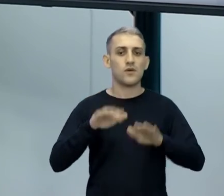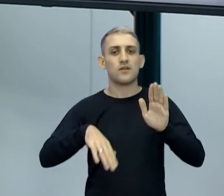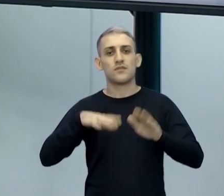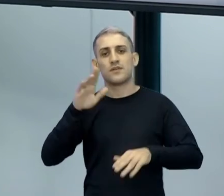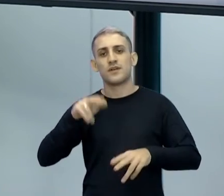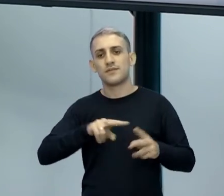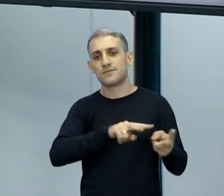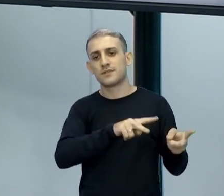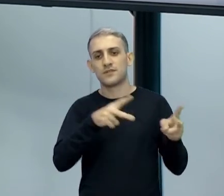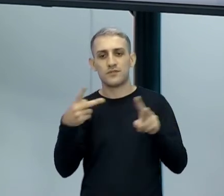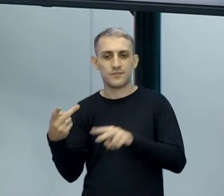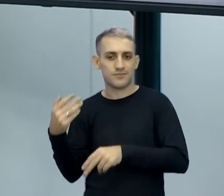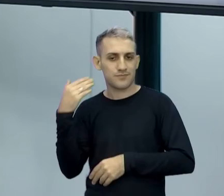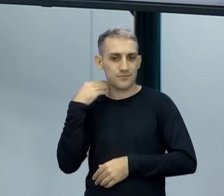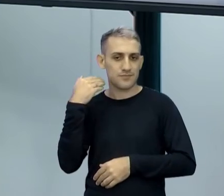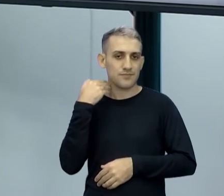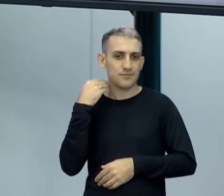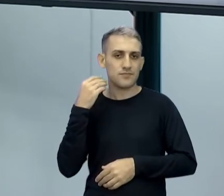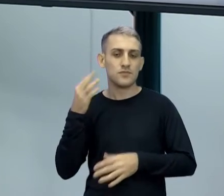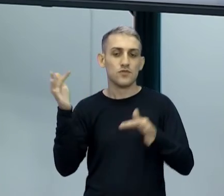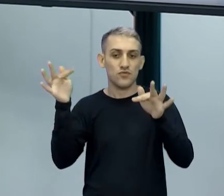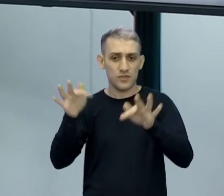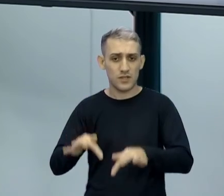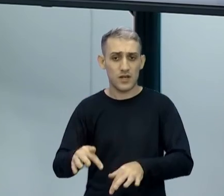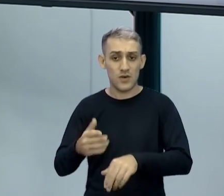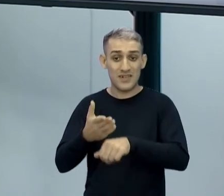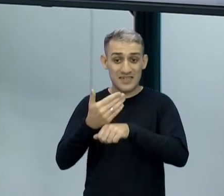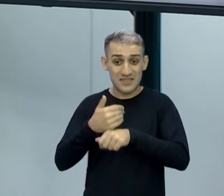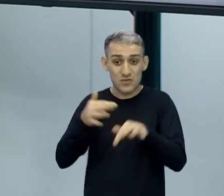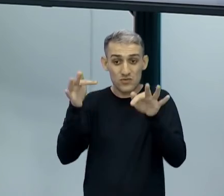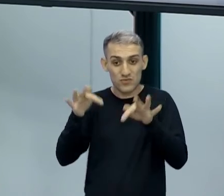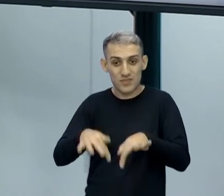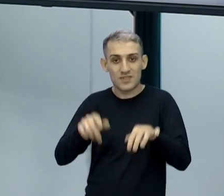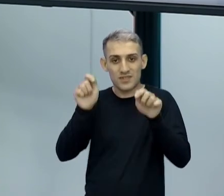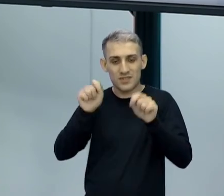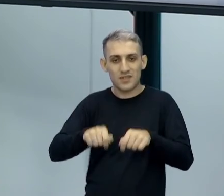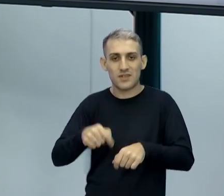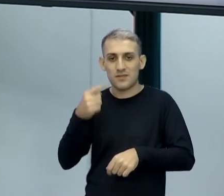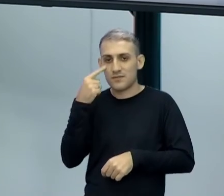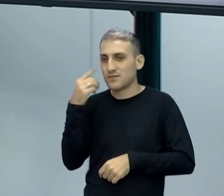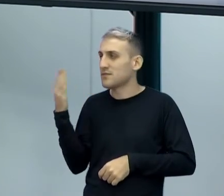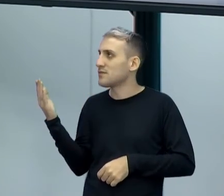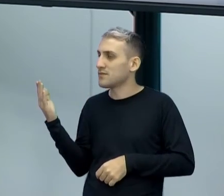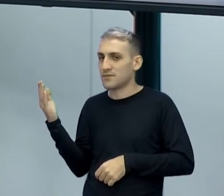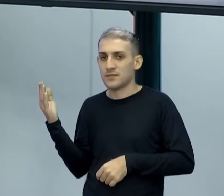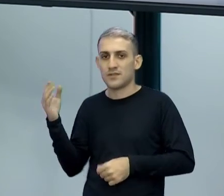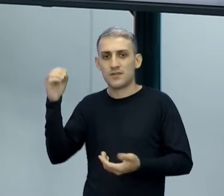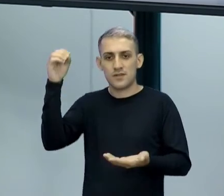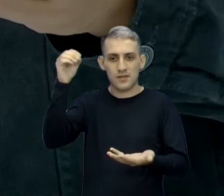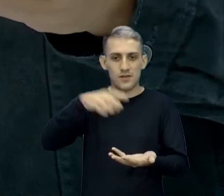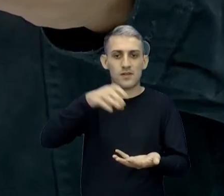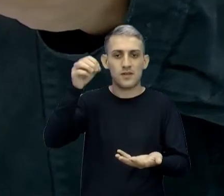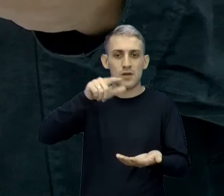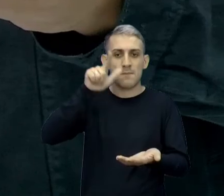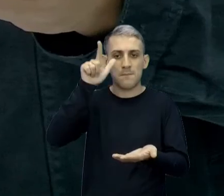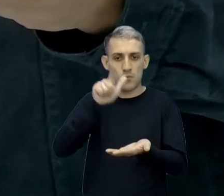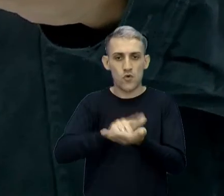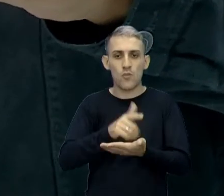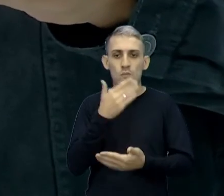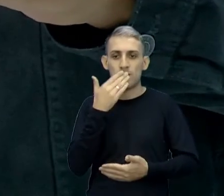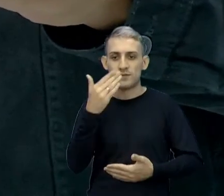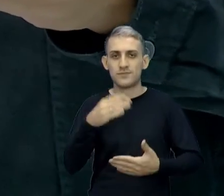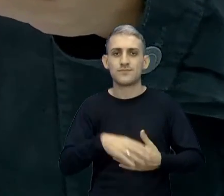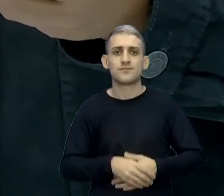é transferência bancária. Ao final, antes do fim, você vai colocar lá. Emita ou imprima o